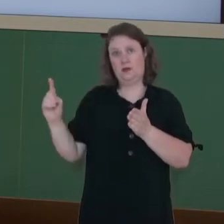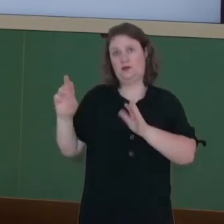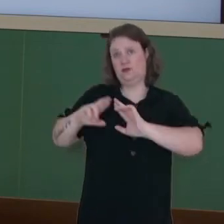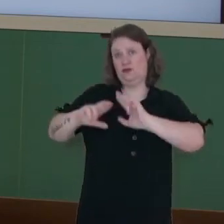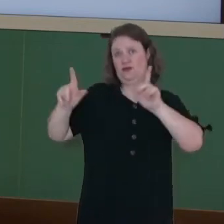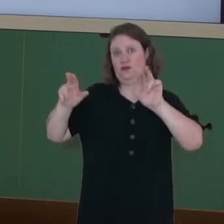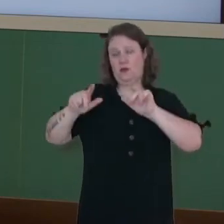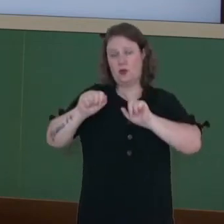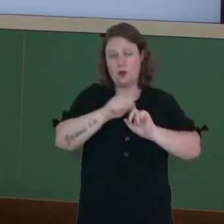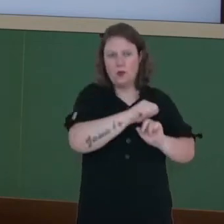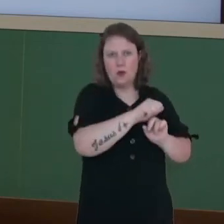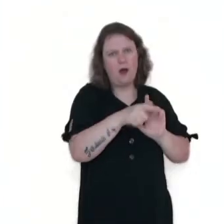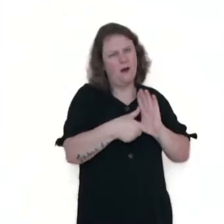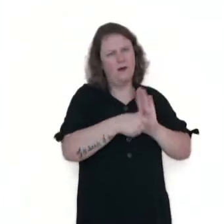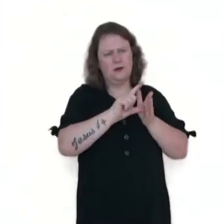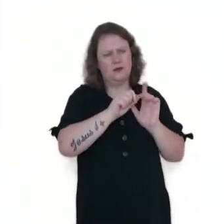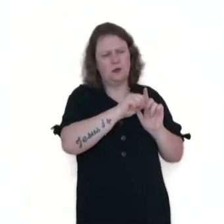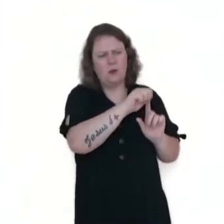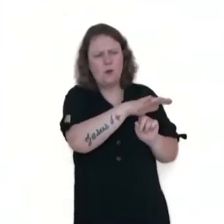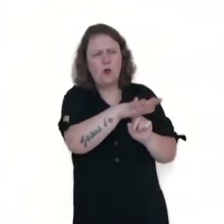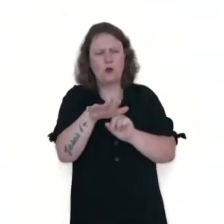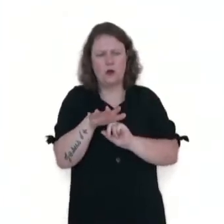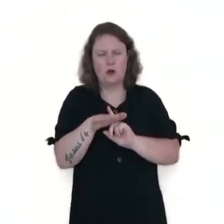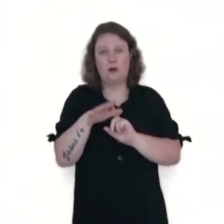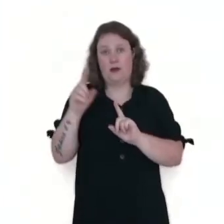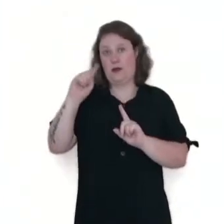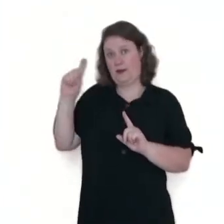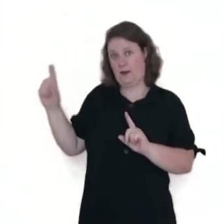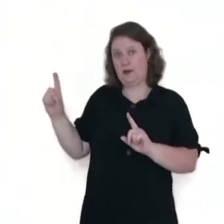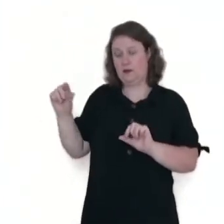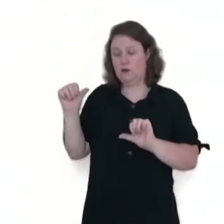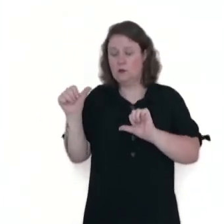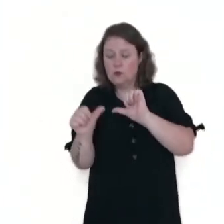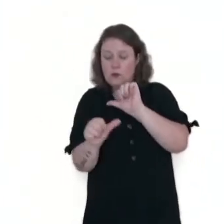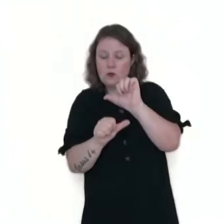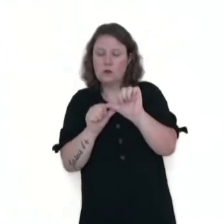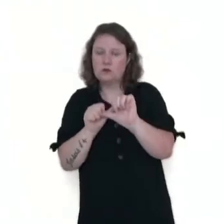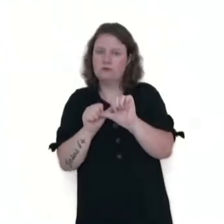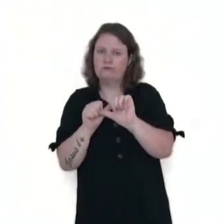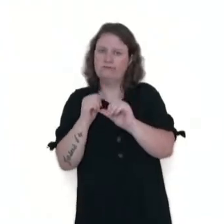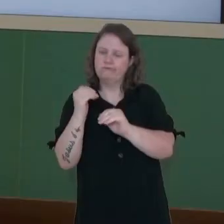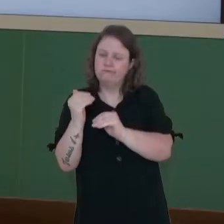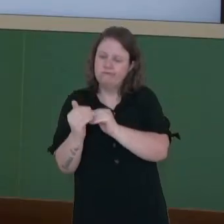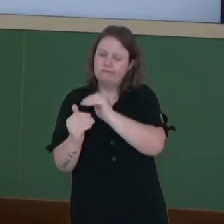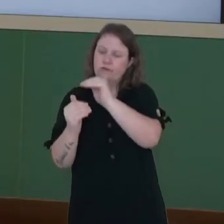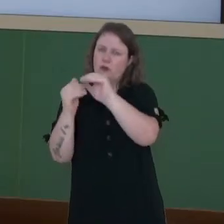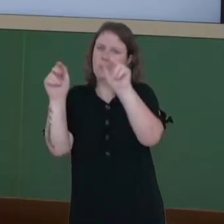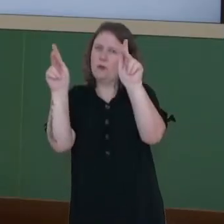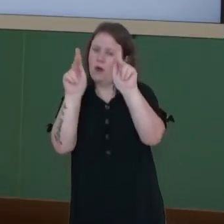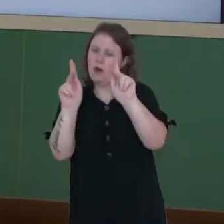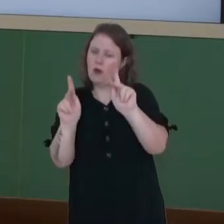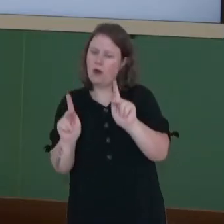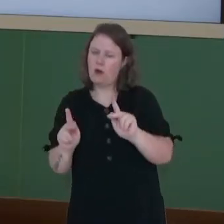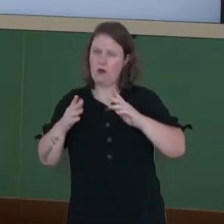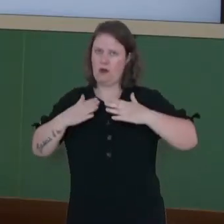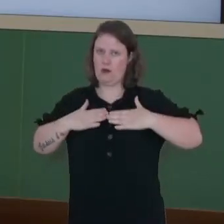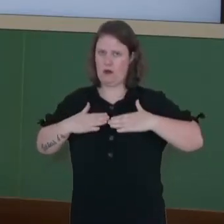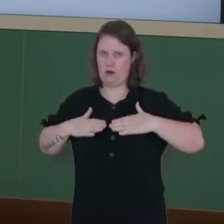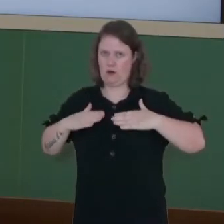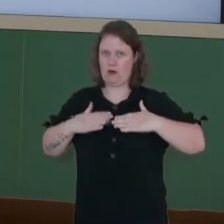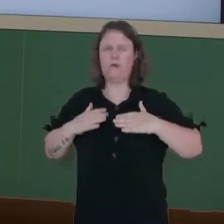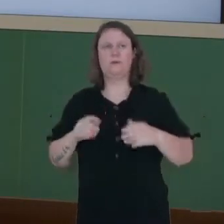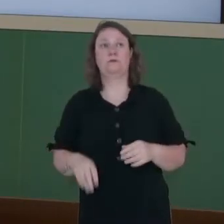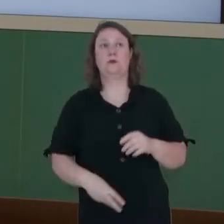aqui para vocês a reprodução do Quintino Bocaiúva, uma transição gradual e pacífica. E nós vamos ter também